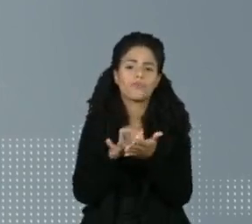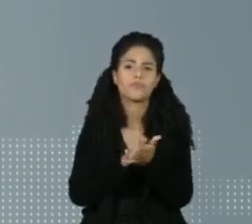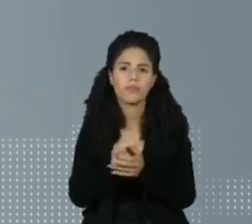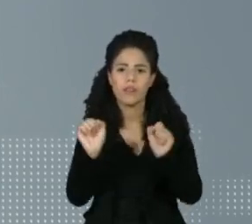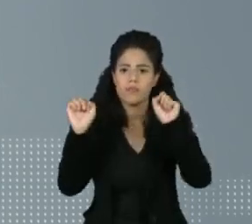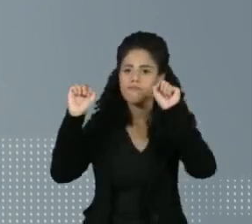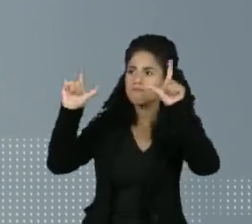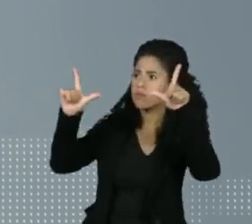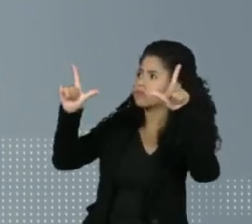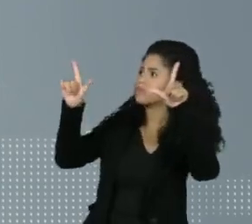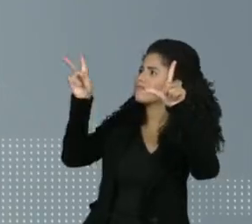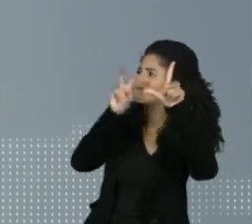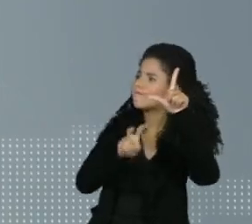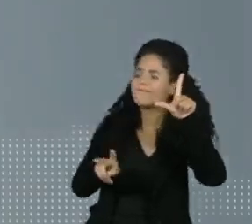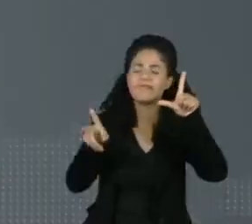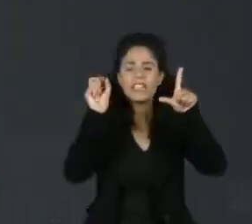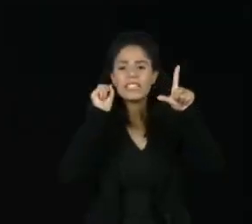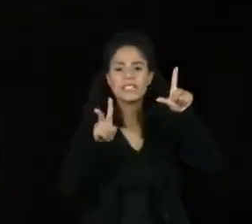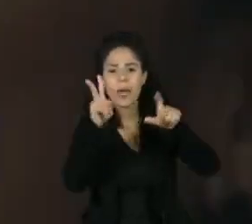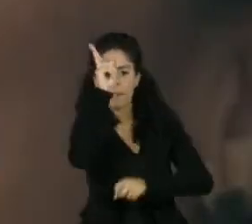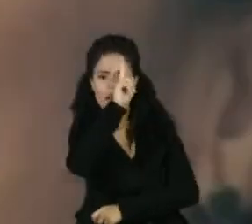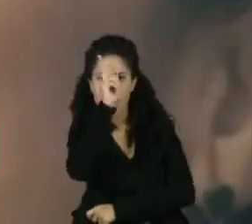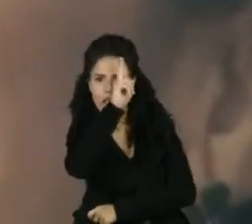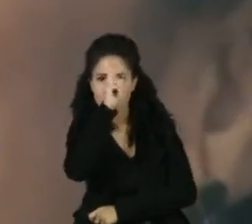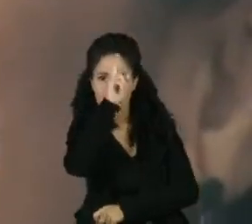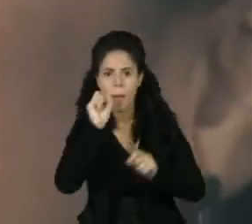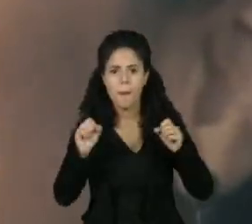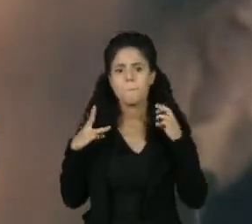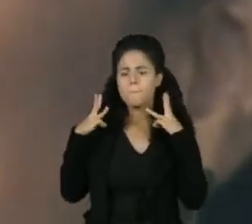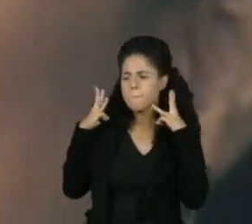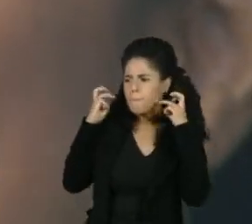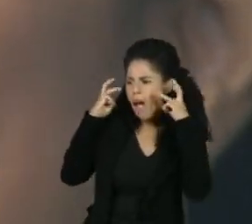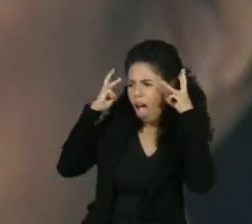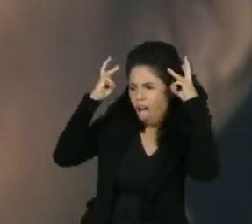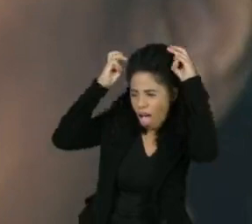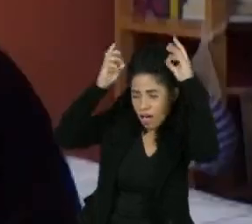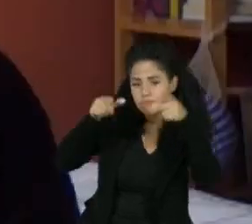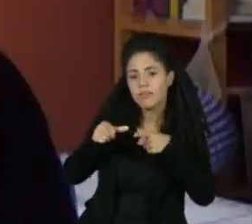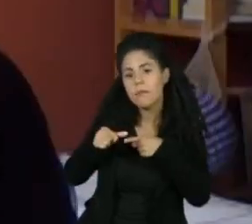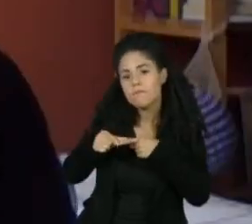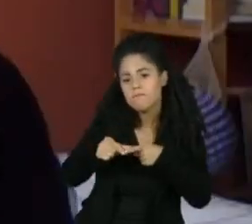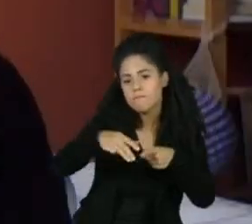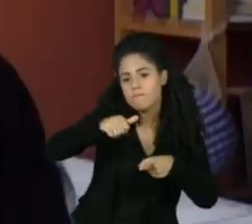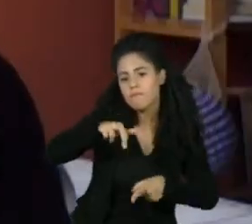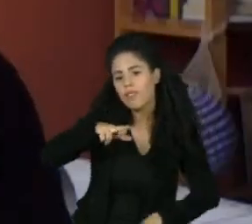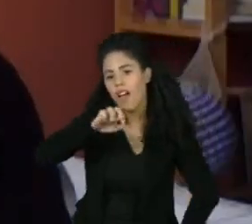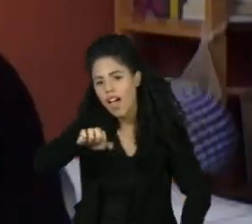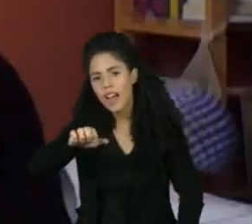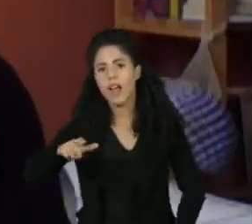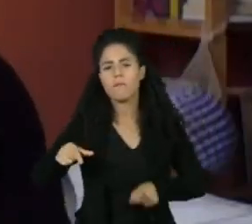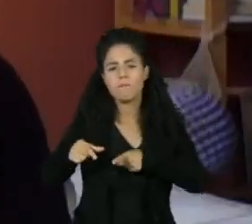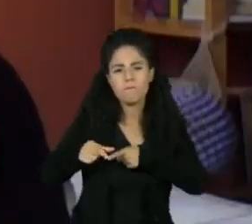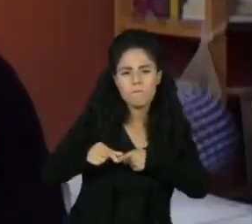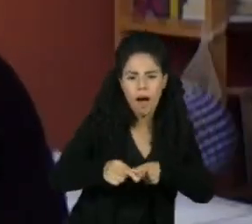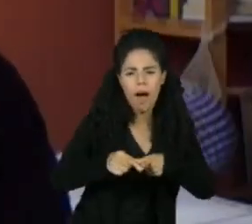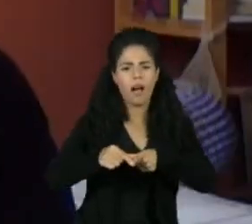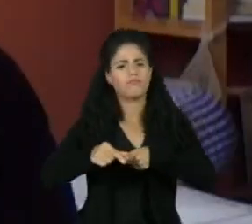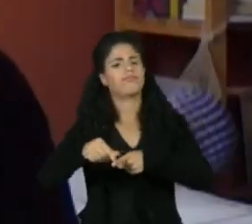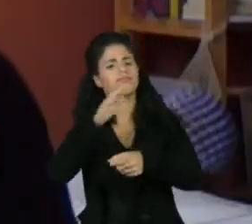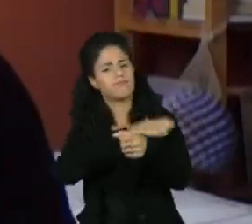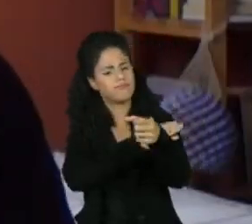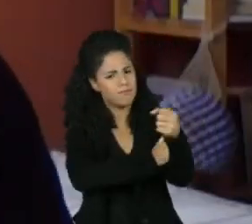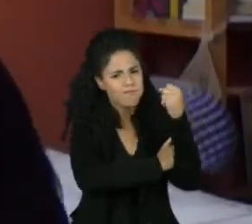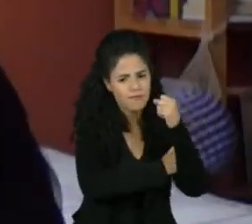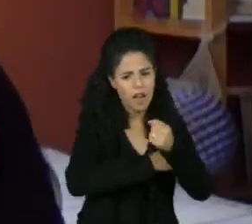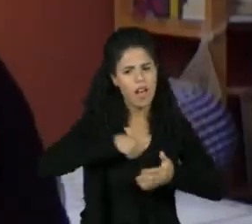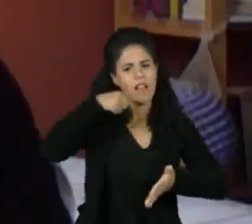há 4 anos em diferentes manifestações. Marielle veio da favela da Maré, se envolvia ativamente, né,